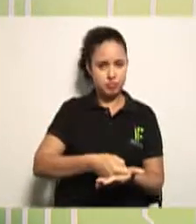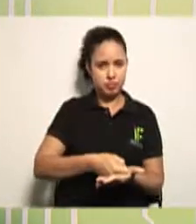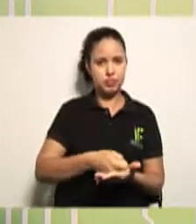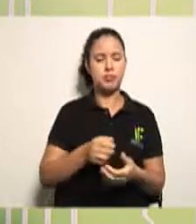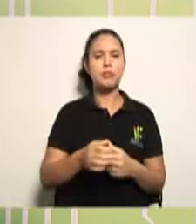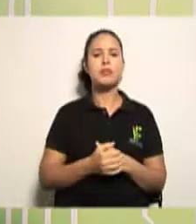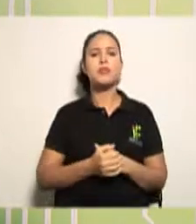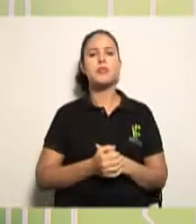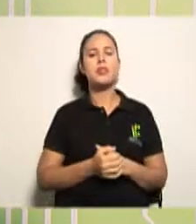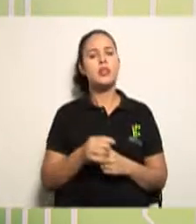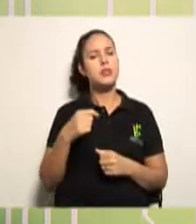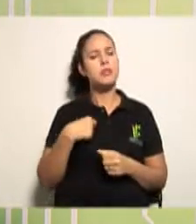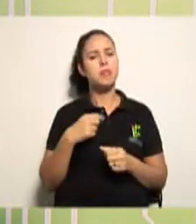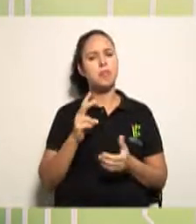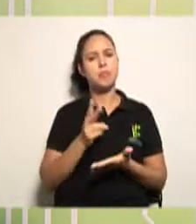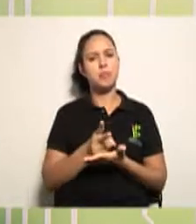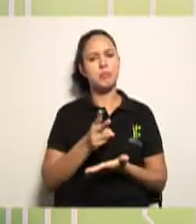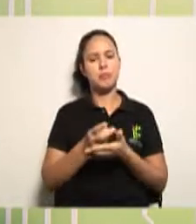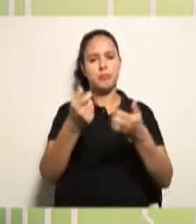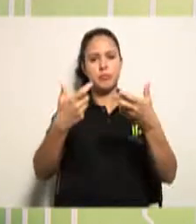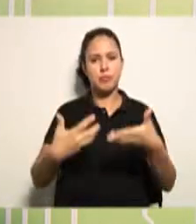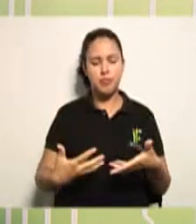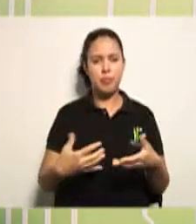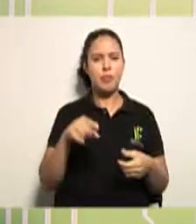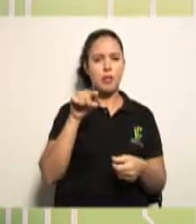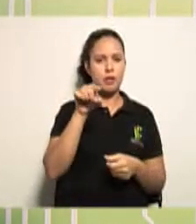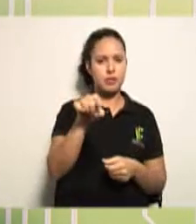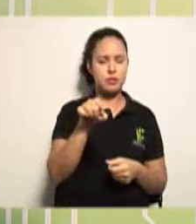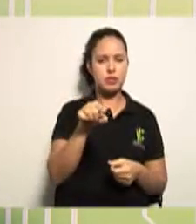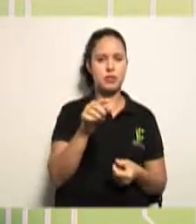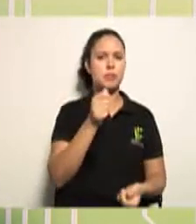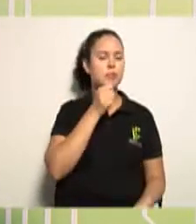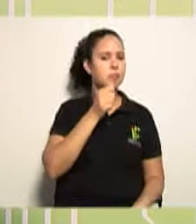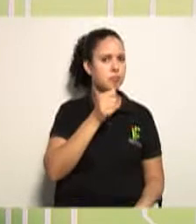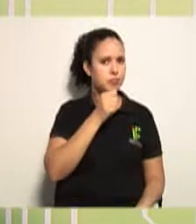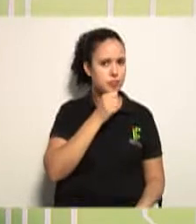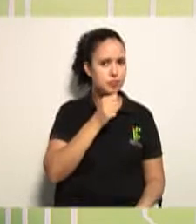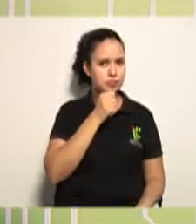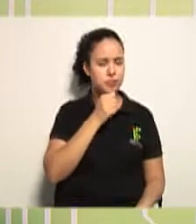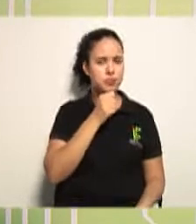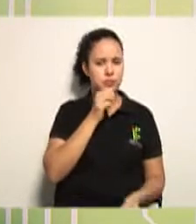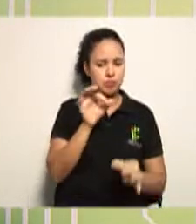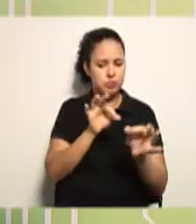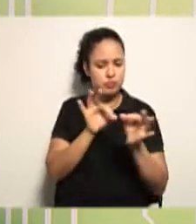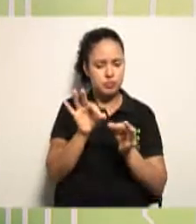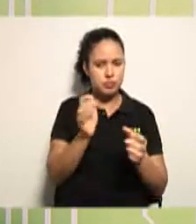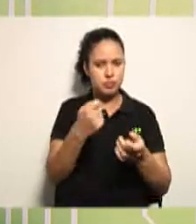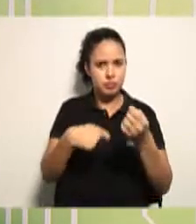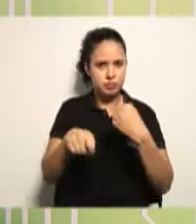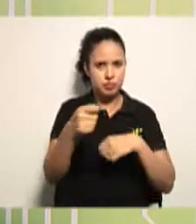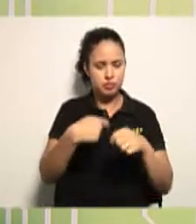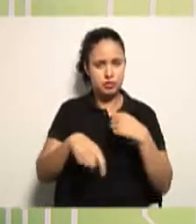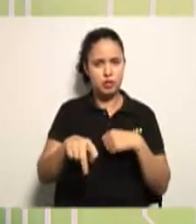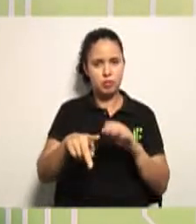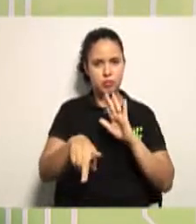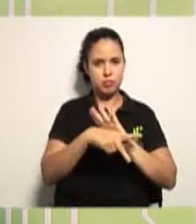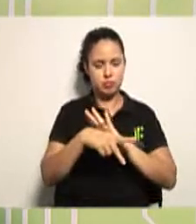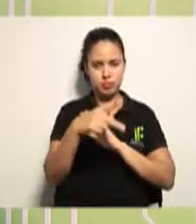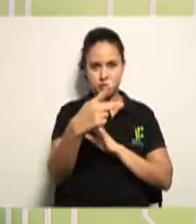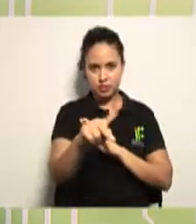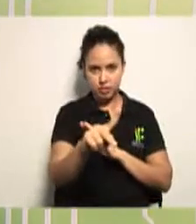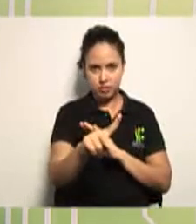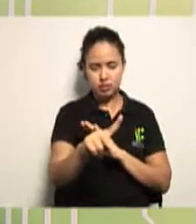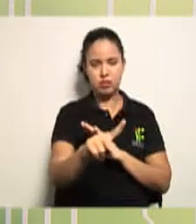sempre falo nas minhas aulas, se você não consegue gerir os recursos próprios, você vai ter dificuldade